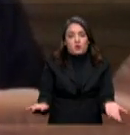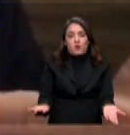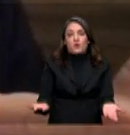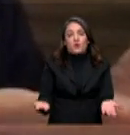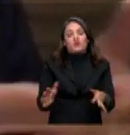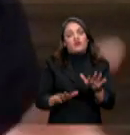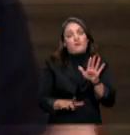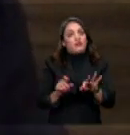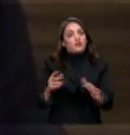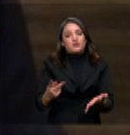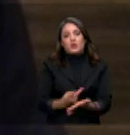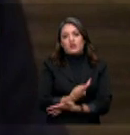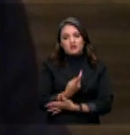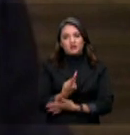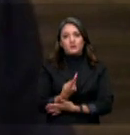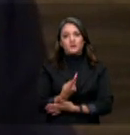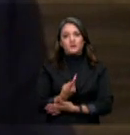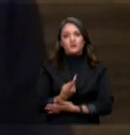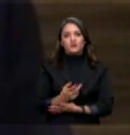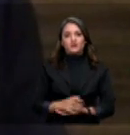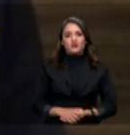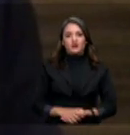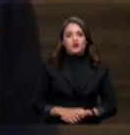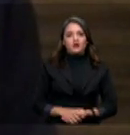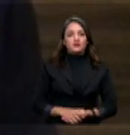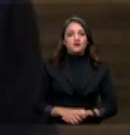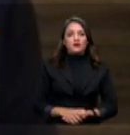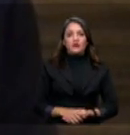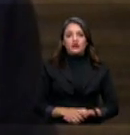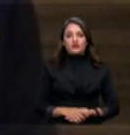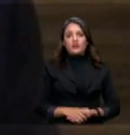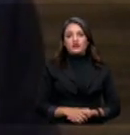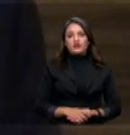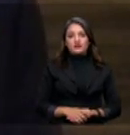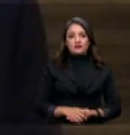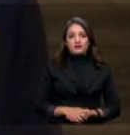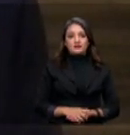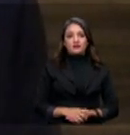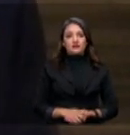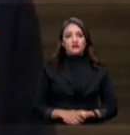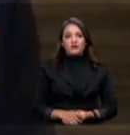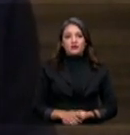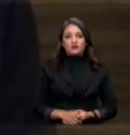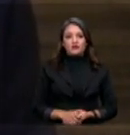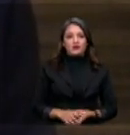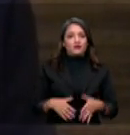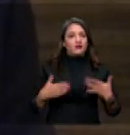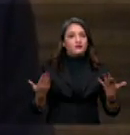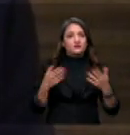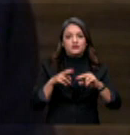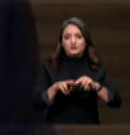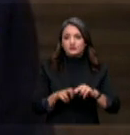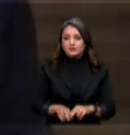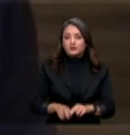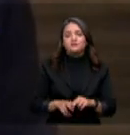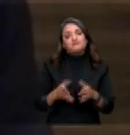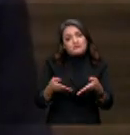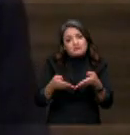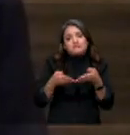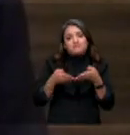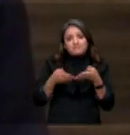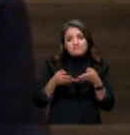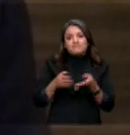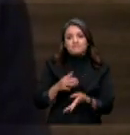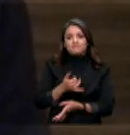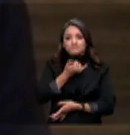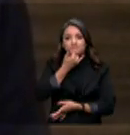acordo coletivo ou não. De modo que, por essas razões, presidente, pedindo todas as vênias, são